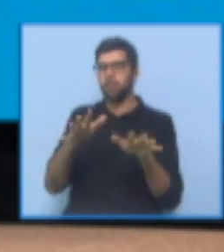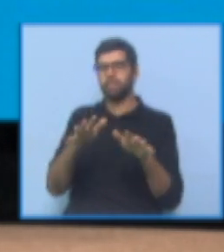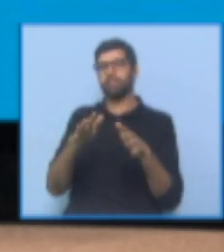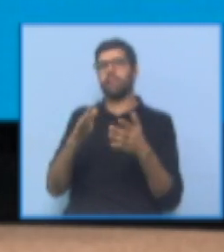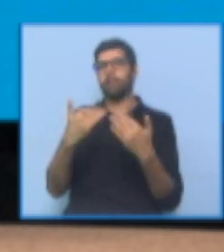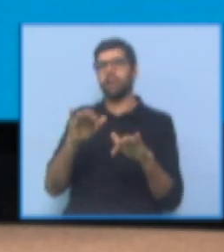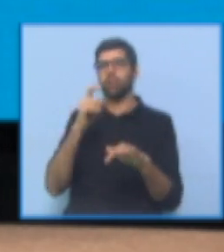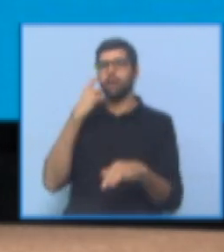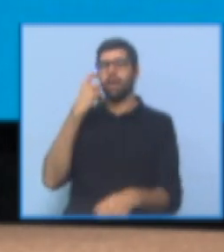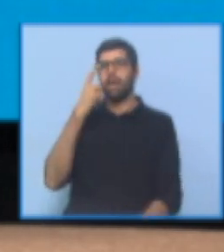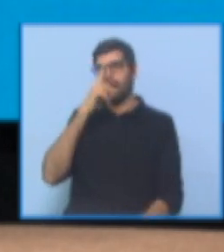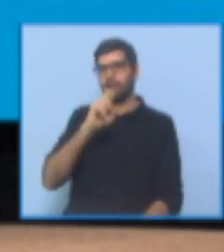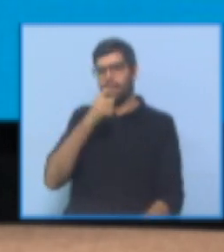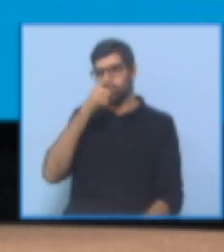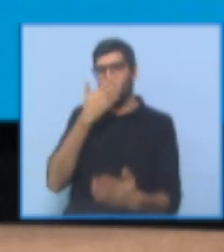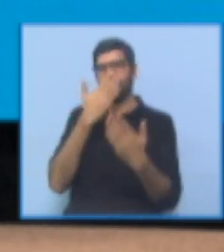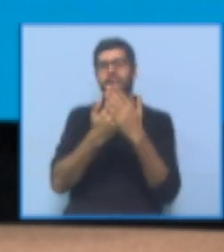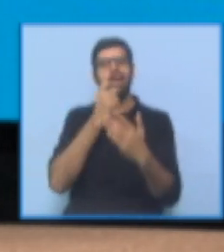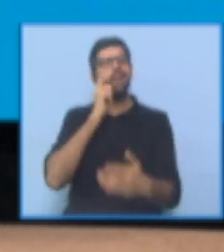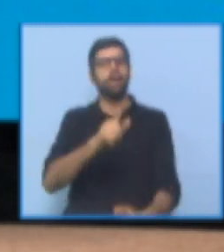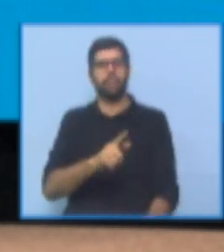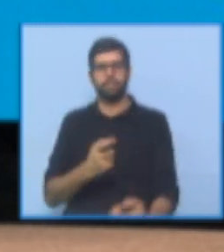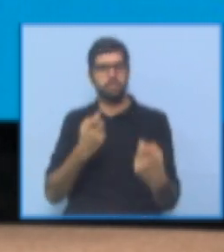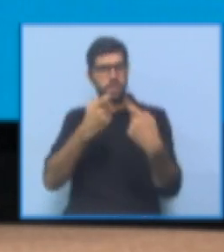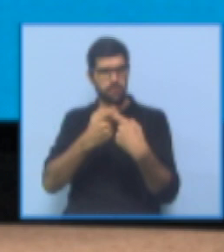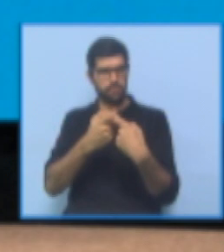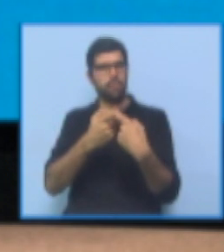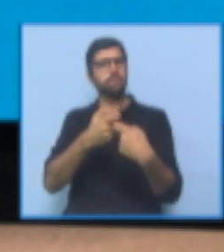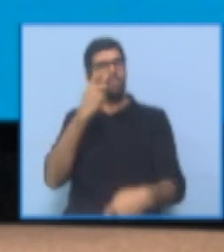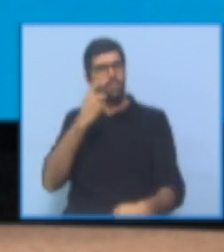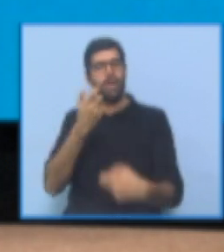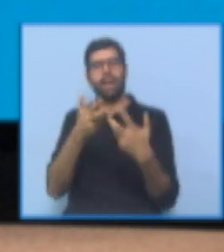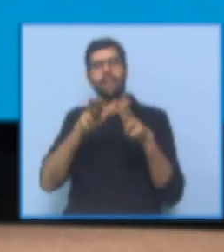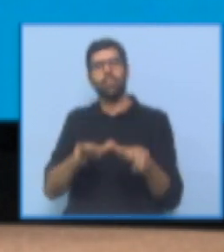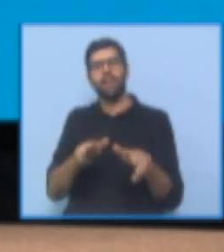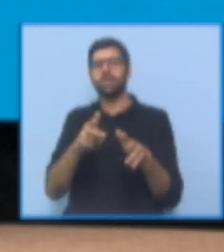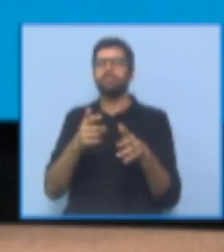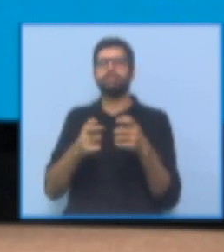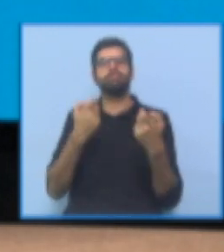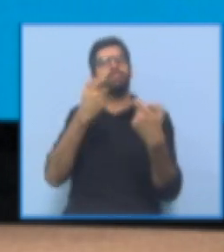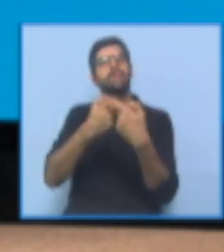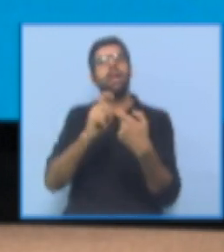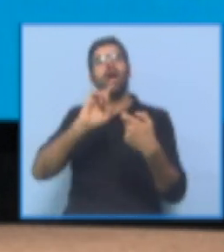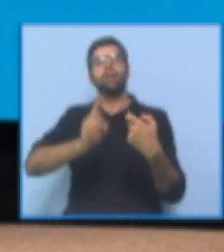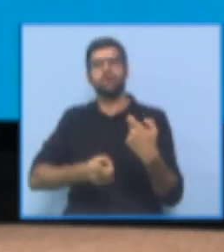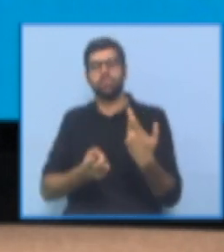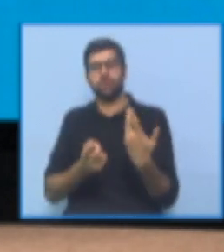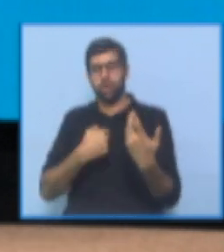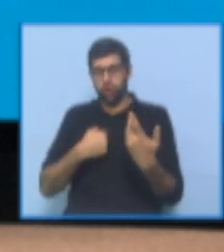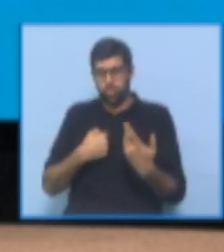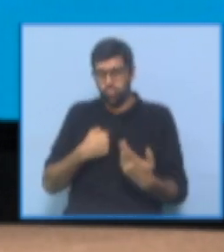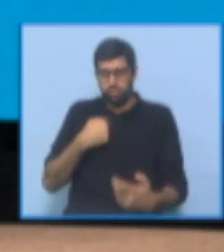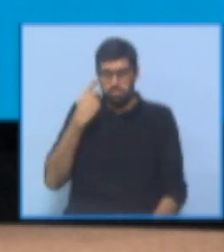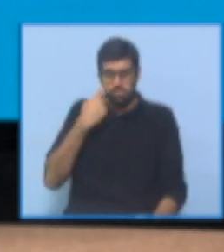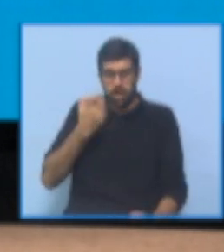conta a pessoa que está diante de si, a linguagem mais apropriada para se usar. Eu tenho para comigo muito